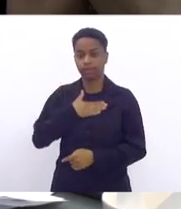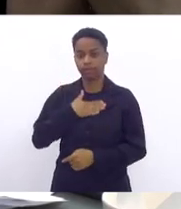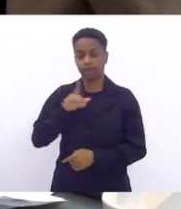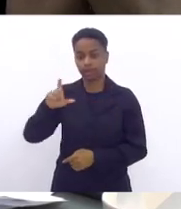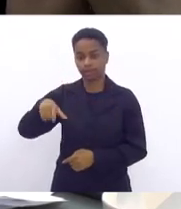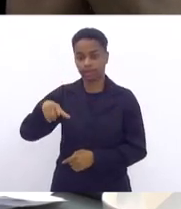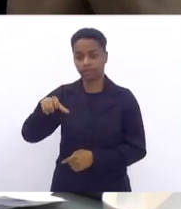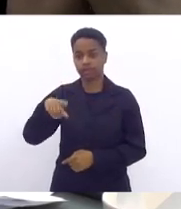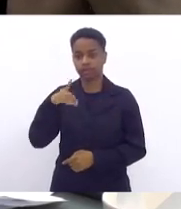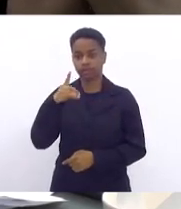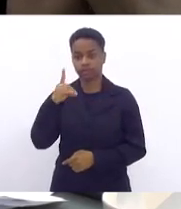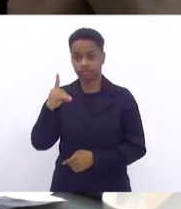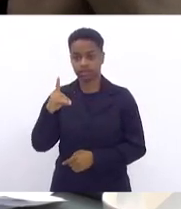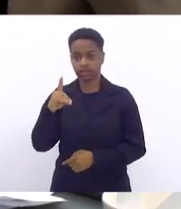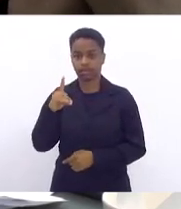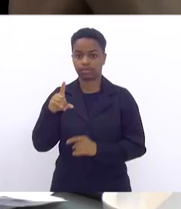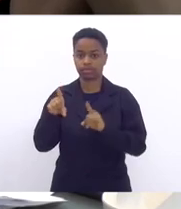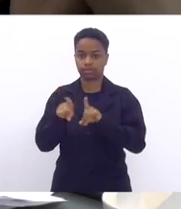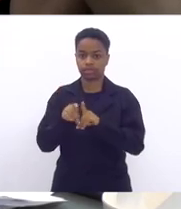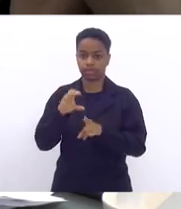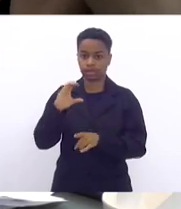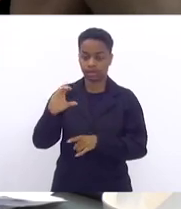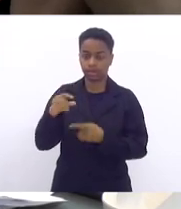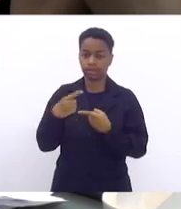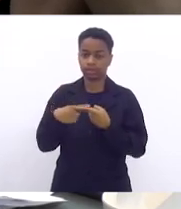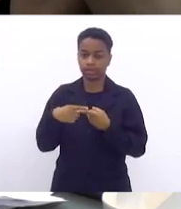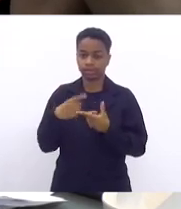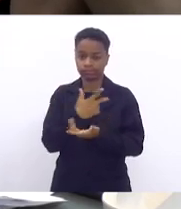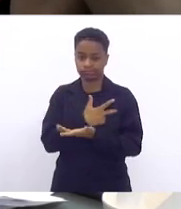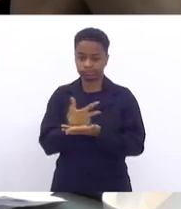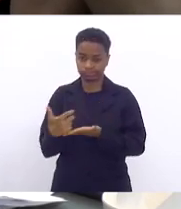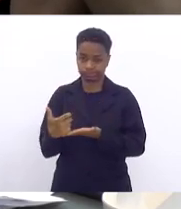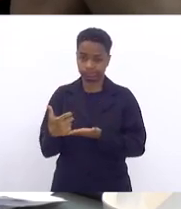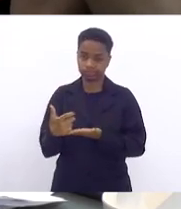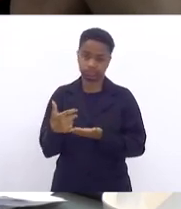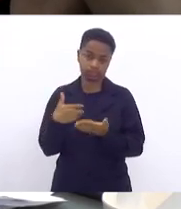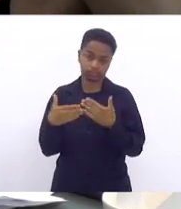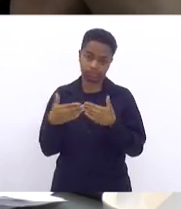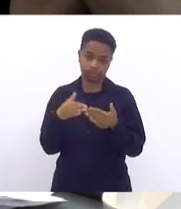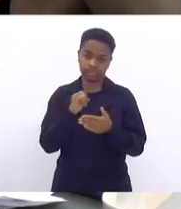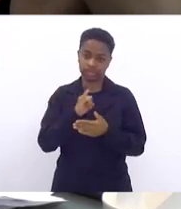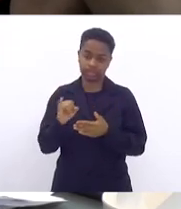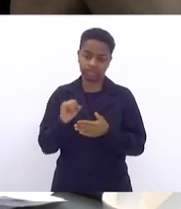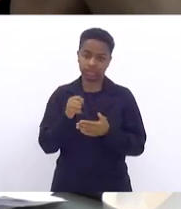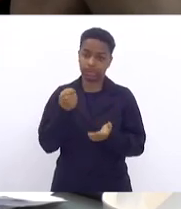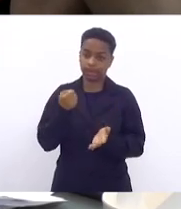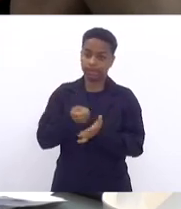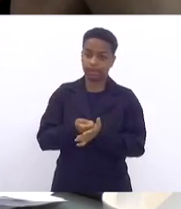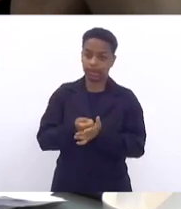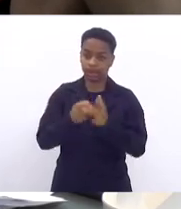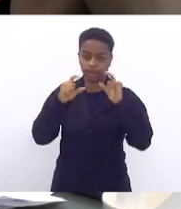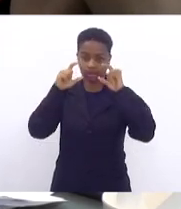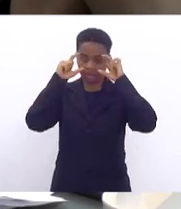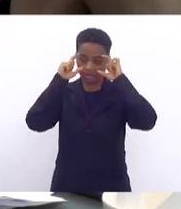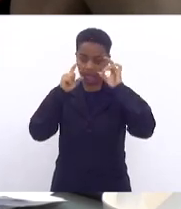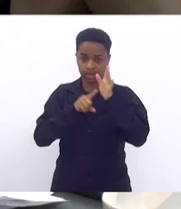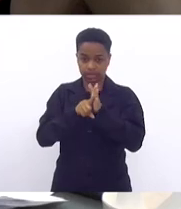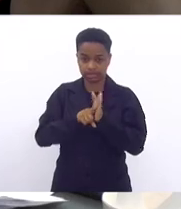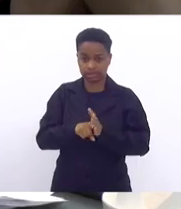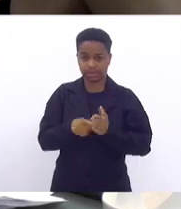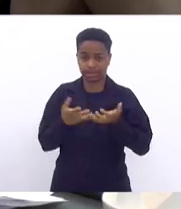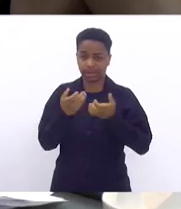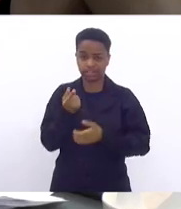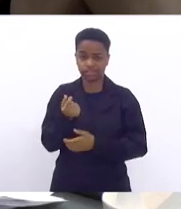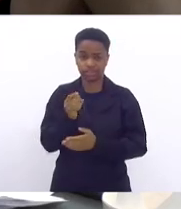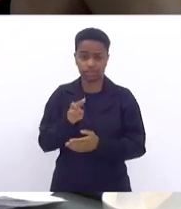porque a extorsão é que todo mundo... Você vai fazer o exame de vista e quer que pague em dinheiro. É o PL, isso